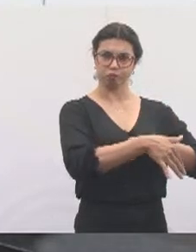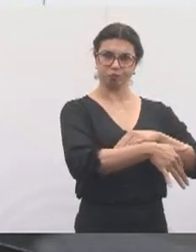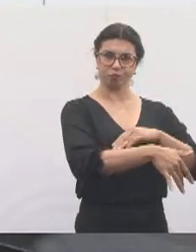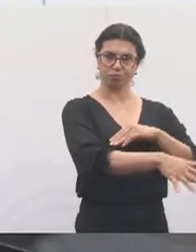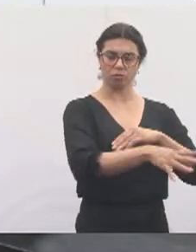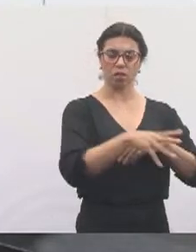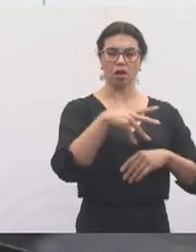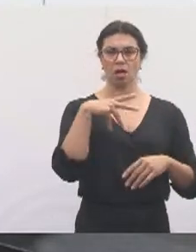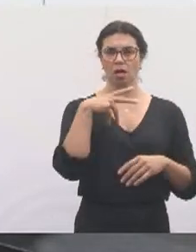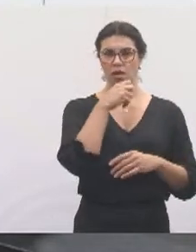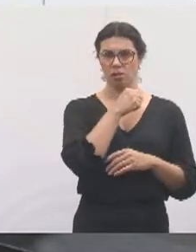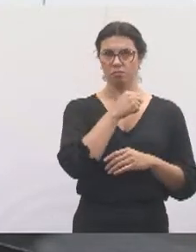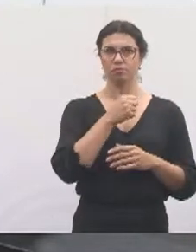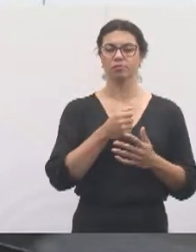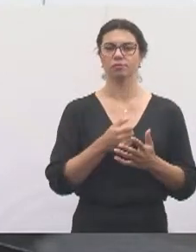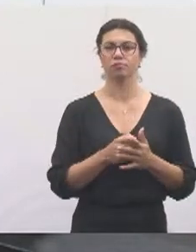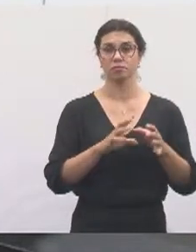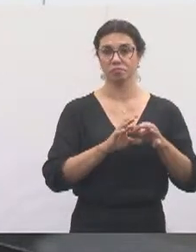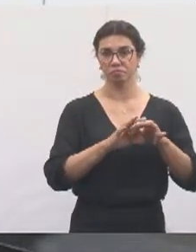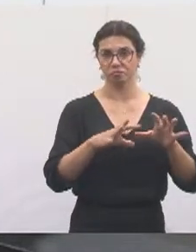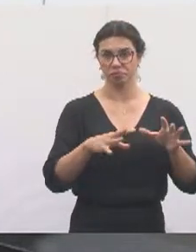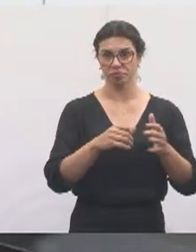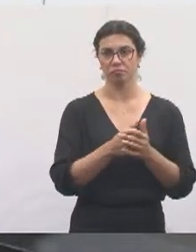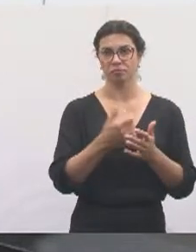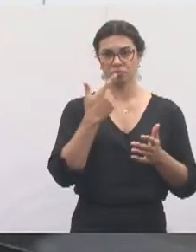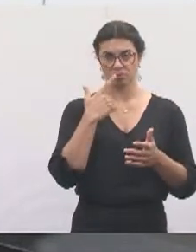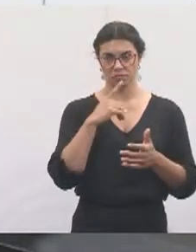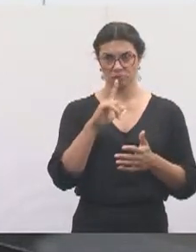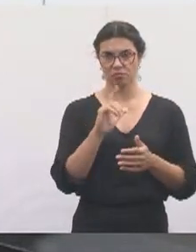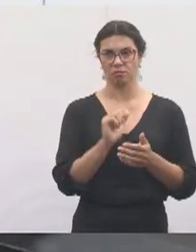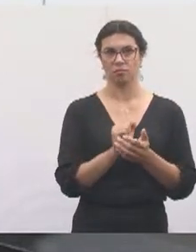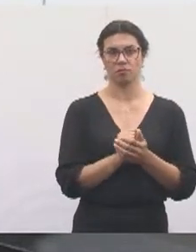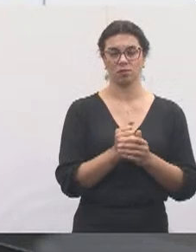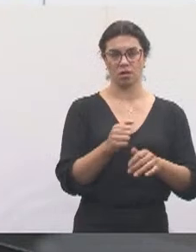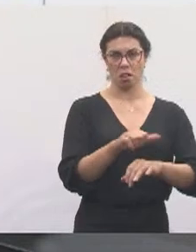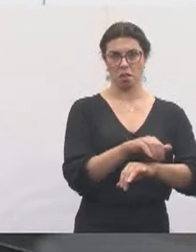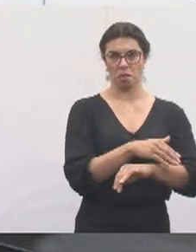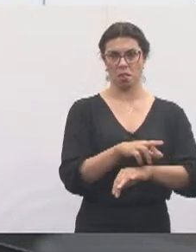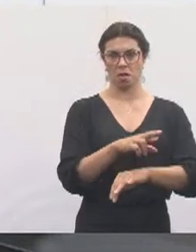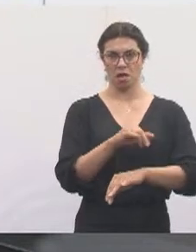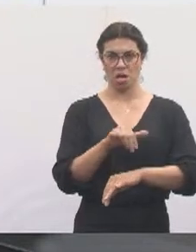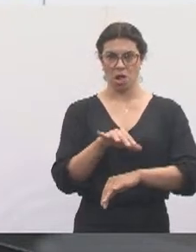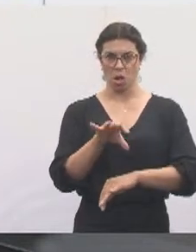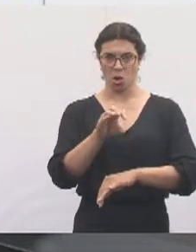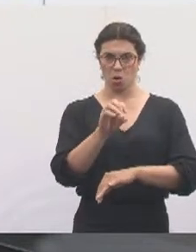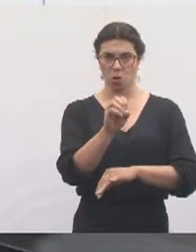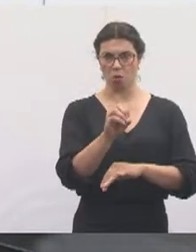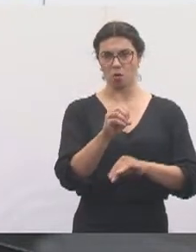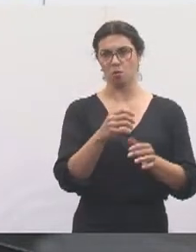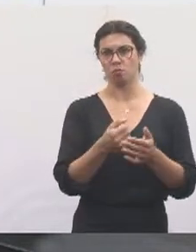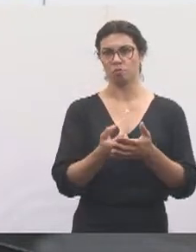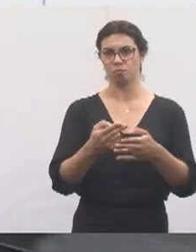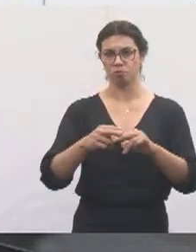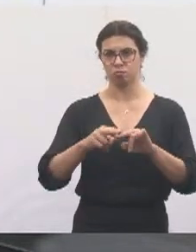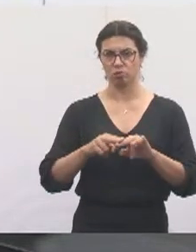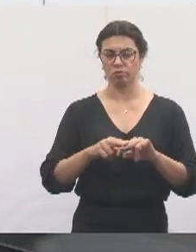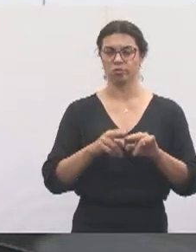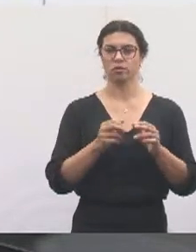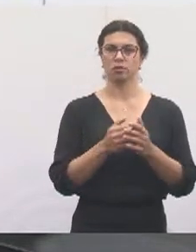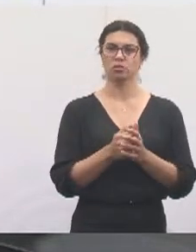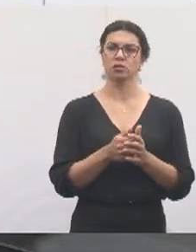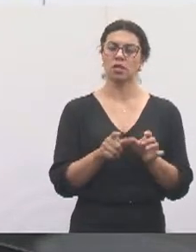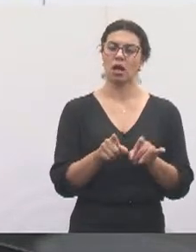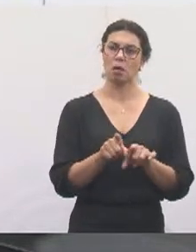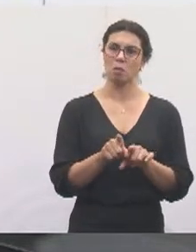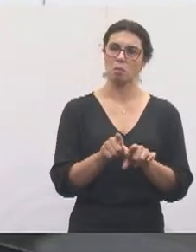formando Corredeira e remansos em ambas as margens do rio que por sua ação de rotatividade